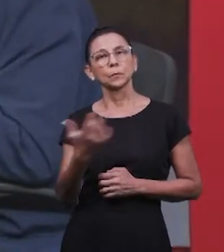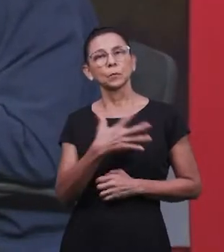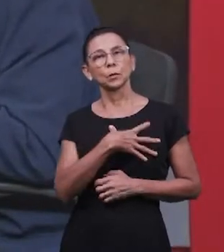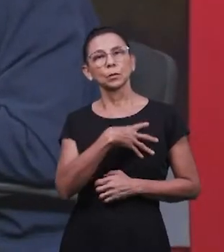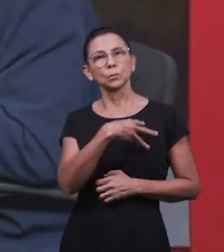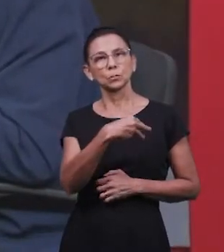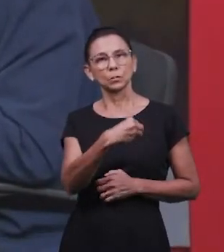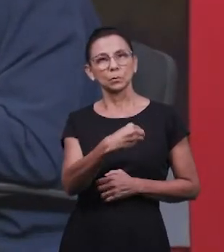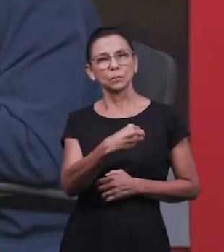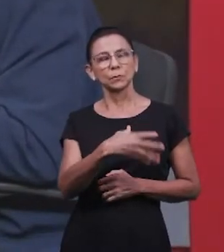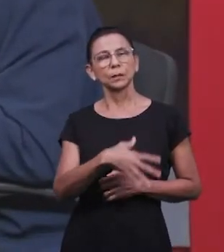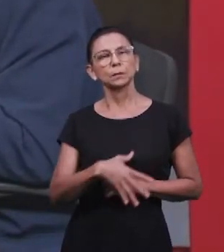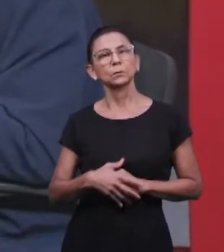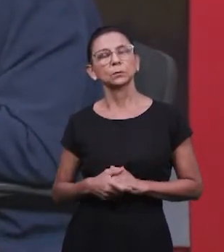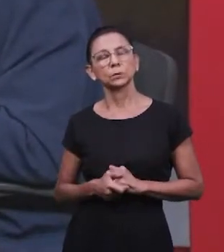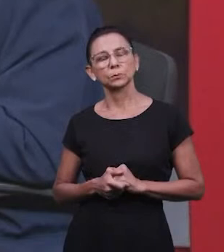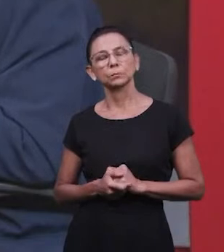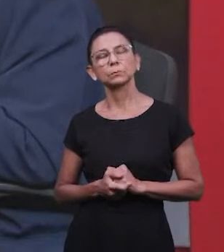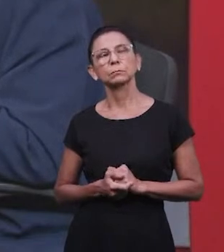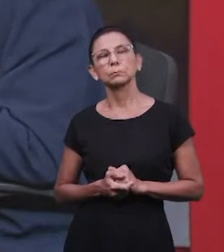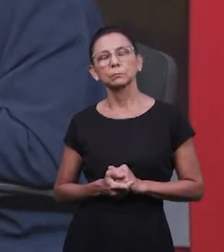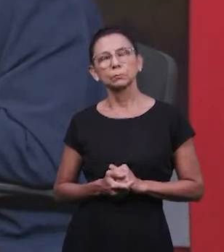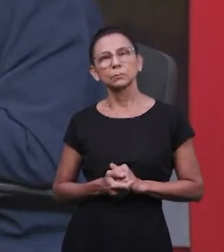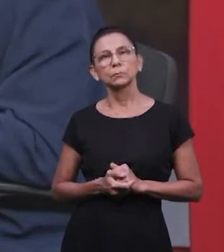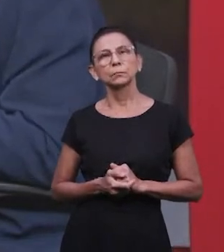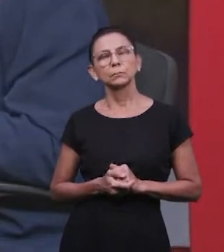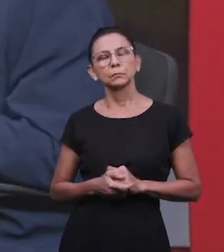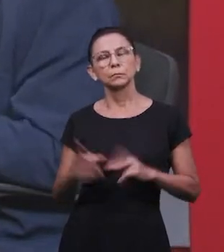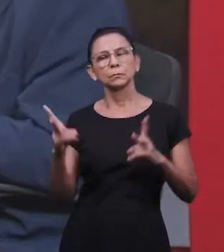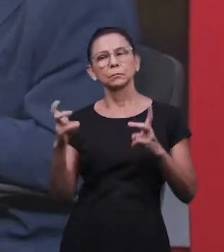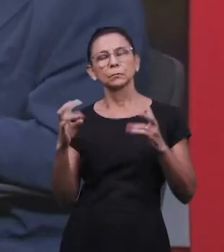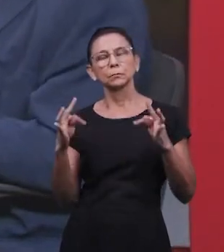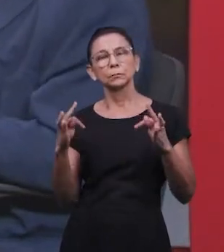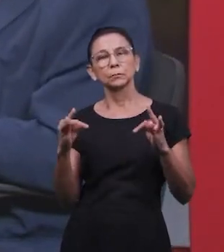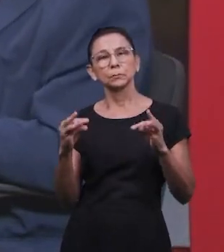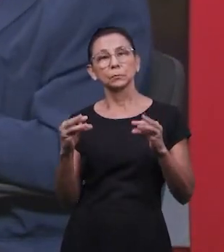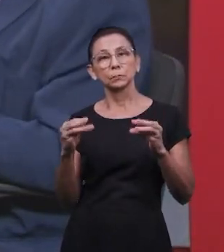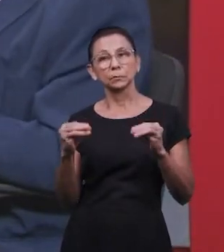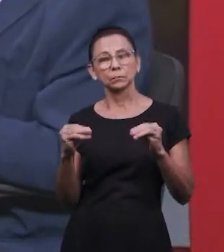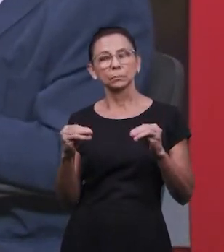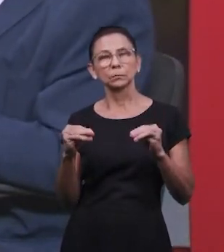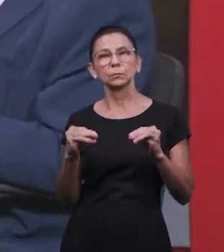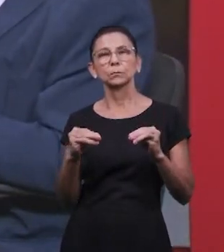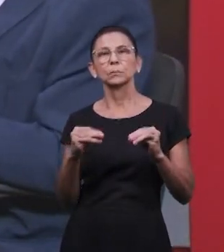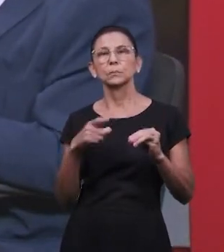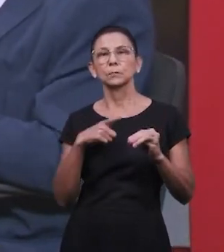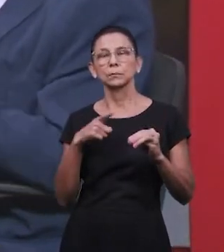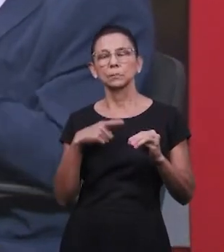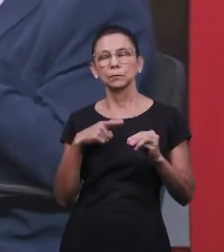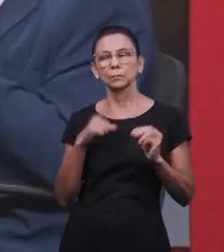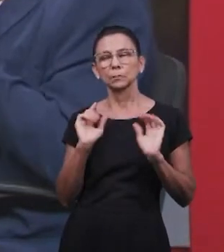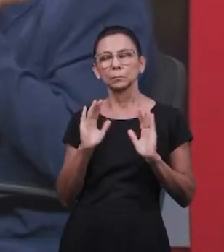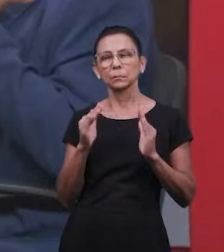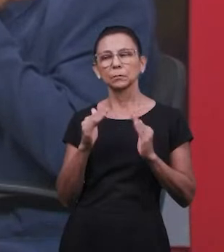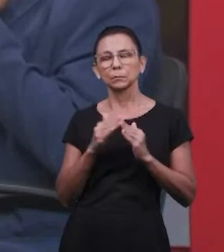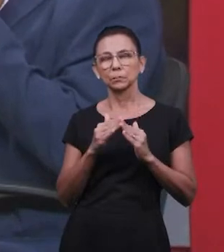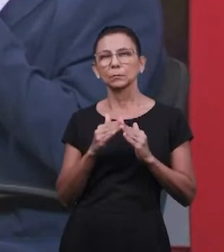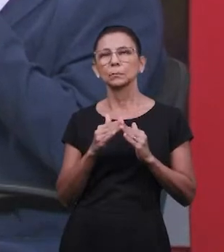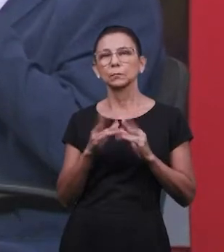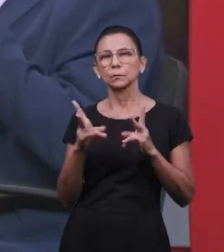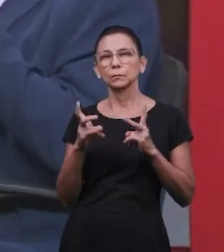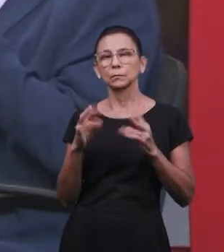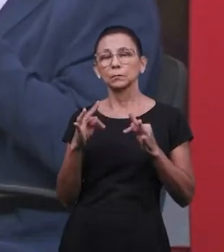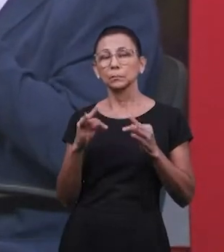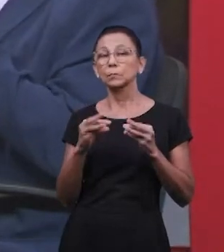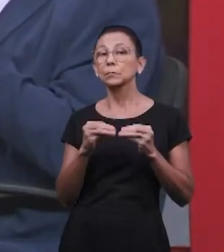cabeça aqui agora. Veja só, a responsabilidade que nós temos de direcionar uma flecha para onde ela vai. Que a flecha era um instrumento